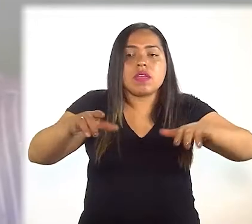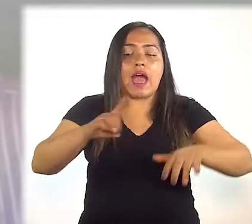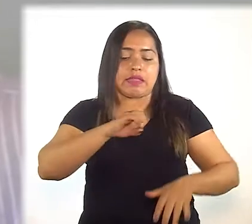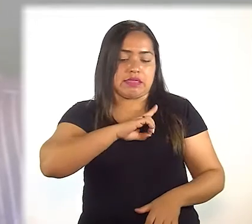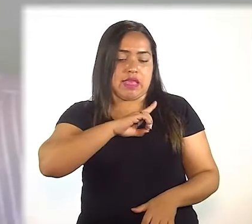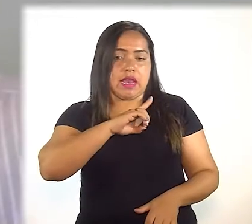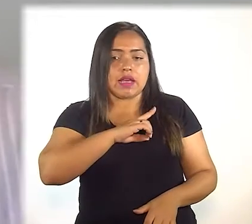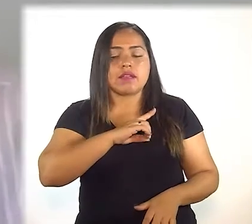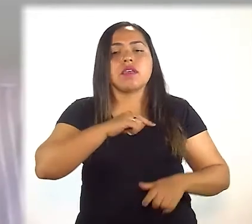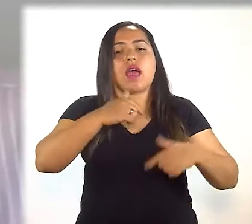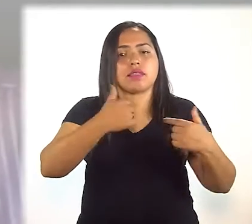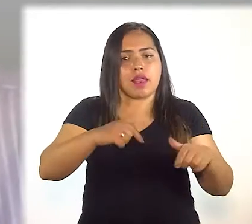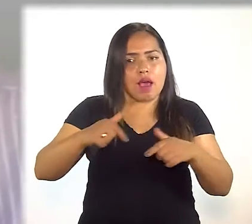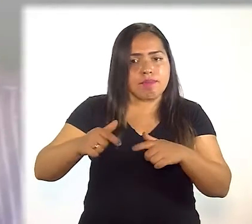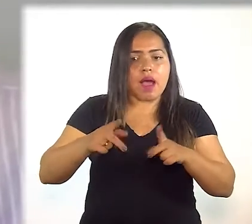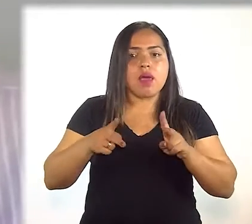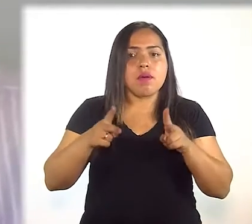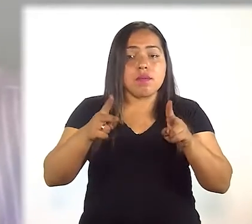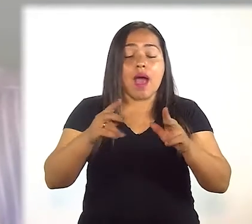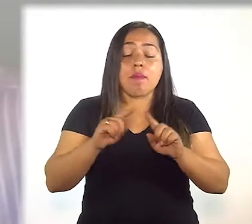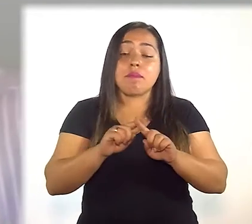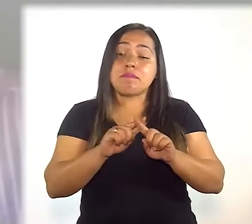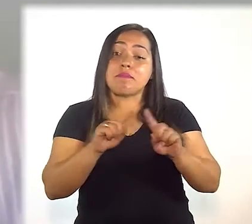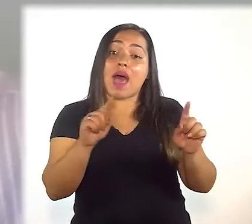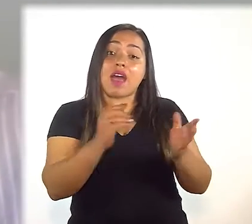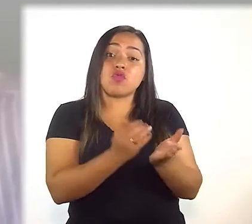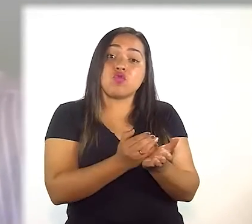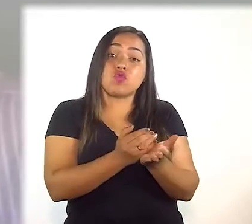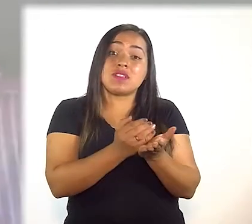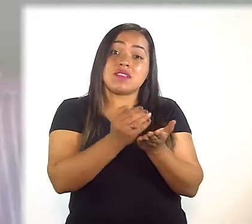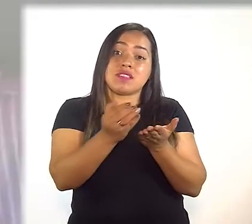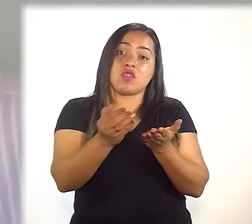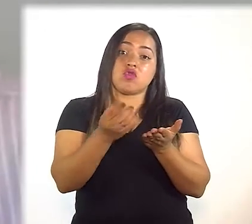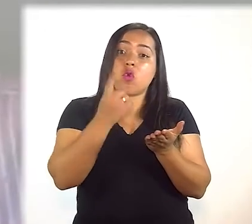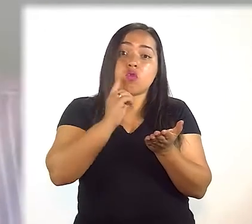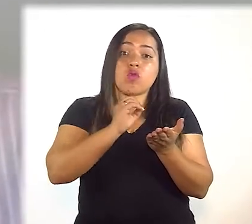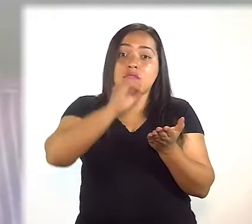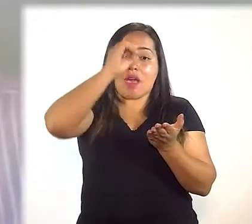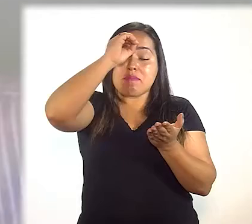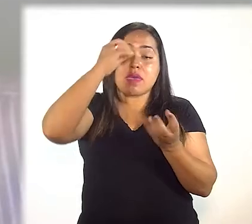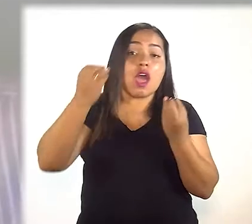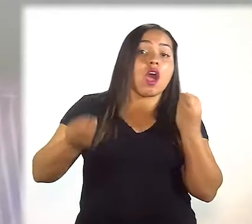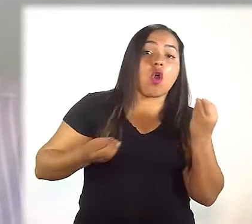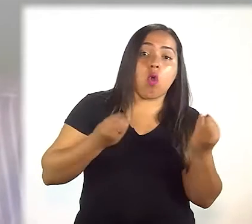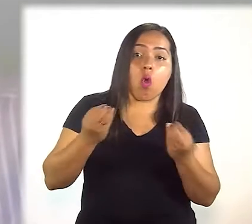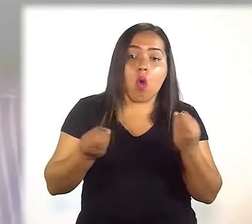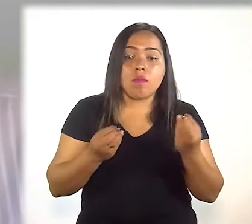E a delegacia está funcionando plenamente, mas no início a gente teve que